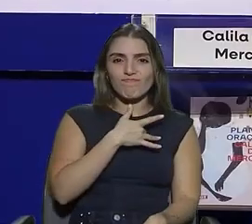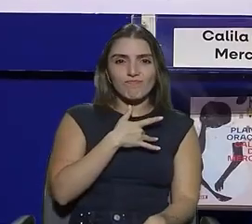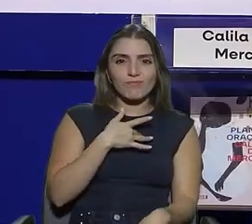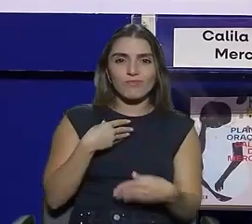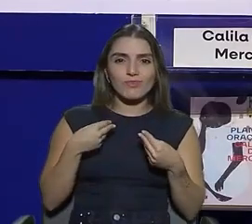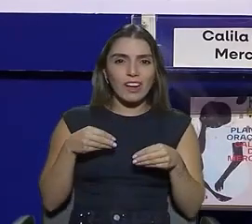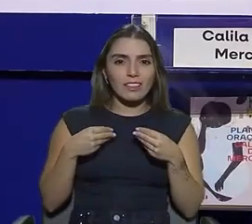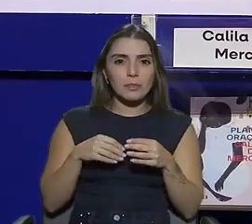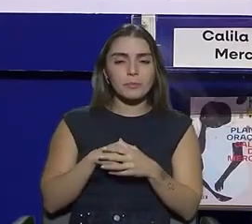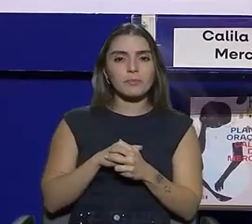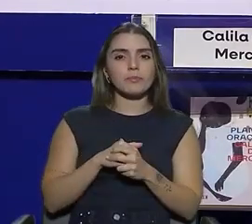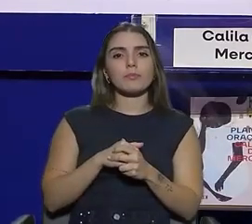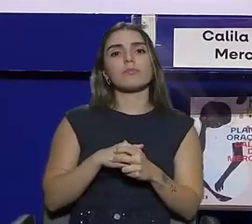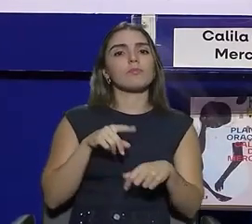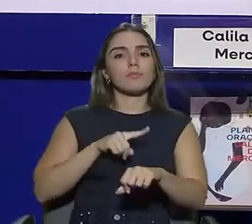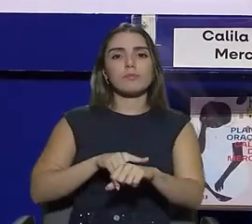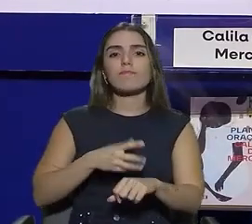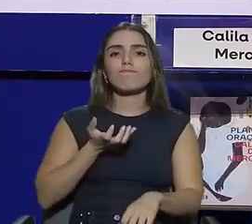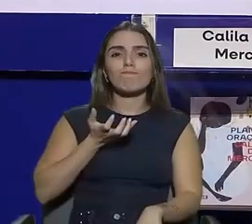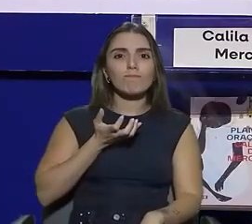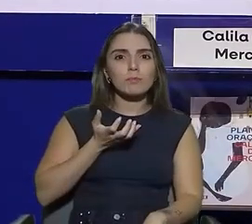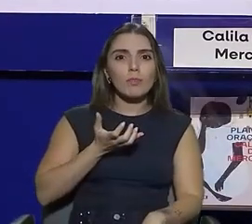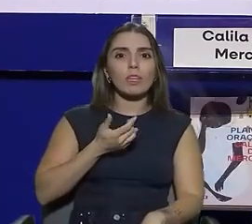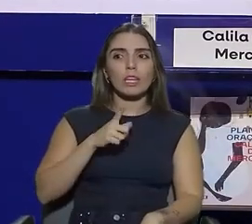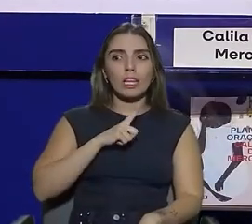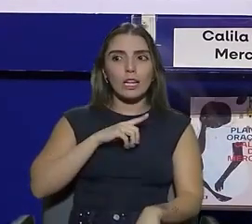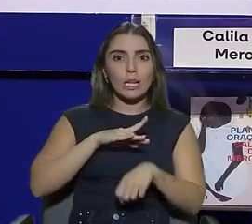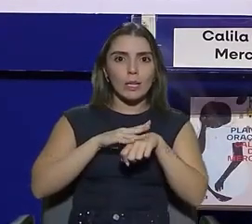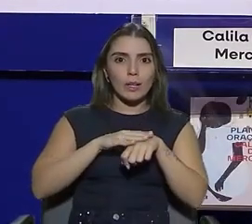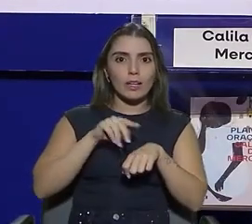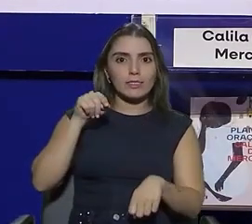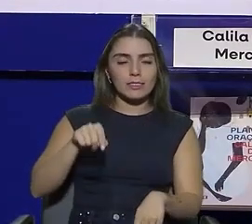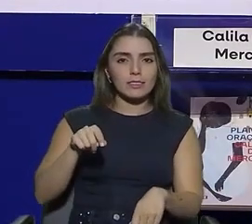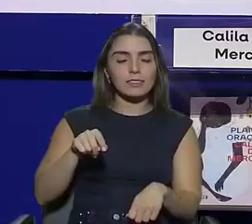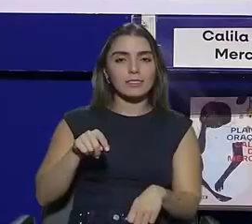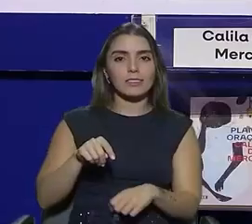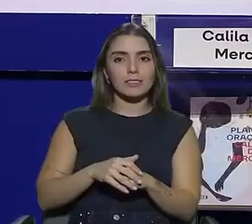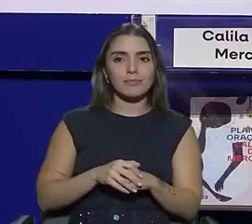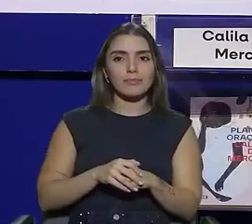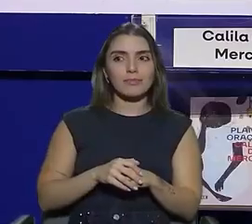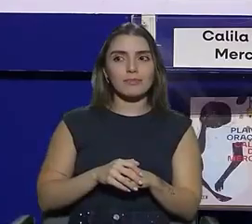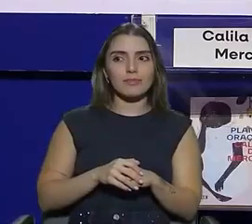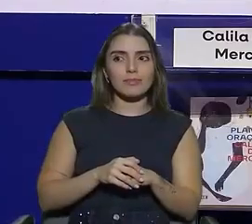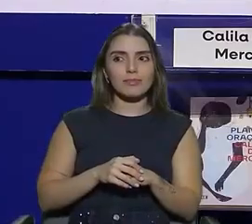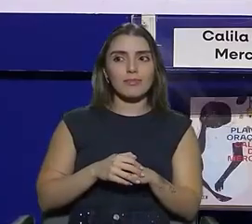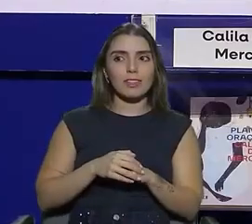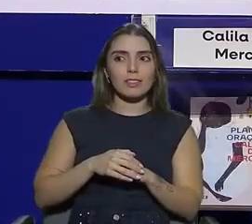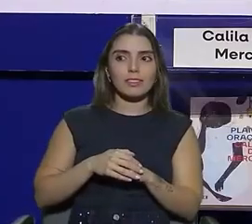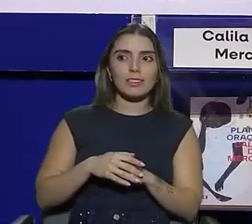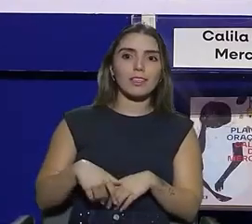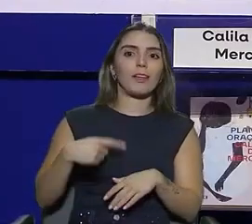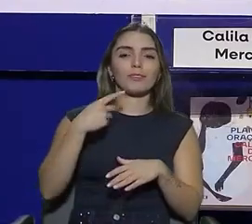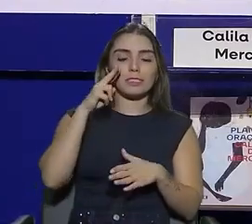queria muito a tuberculose do Bandeira, achava que... Porque eu fui lendo, aí fui lá ler Augusto dos Anjos, morreu tuberculoso.